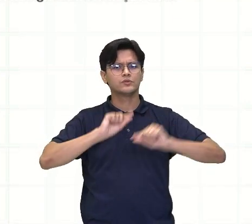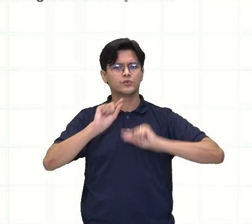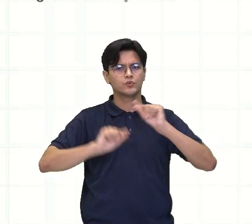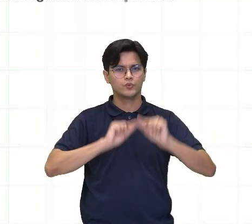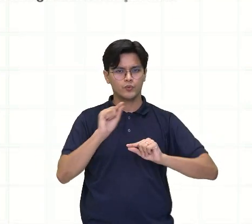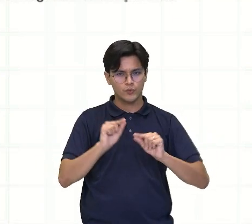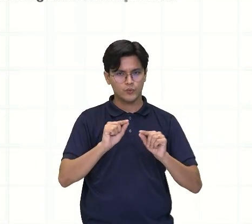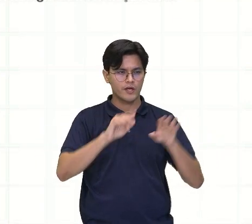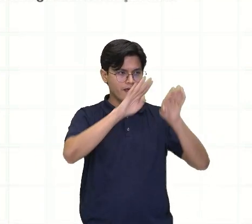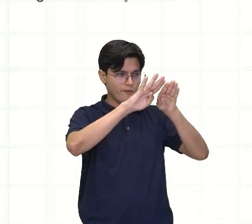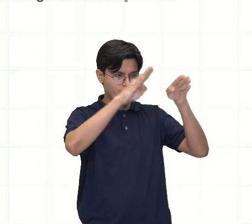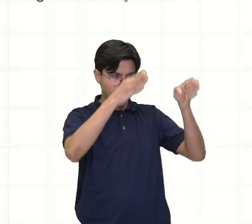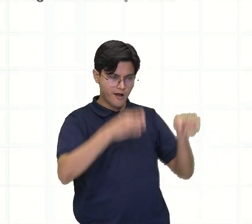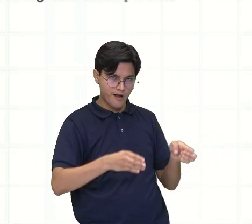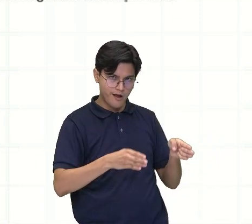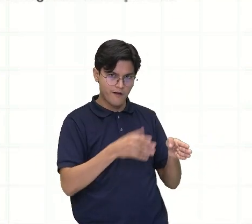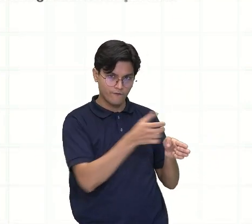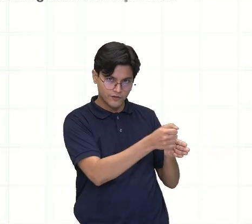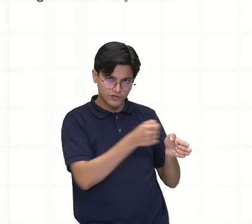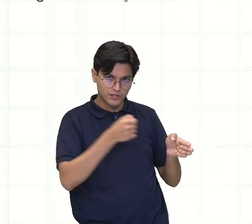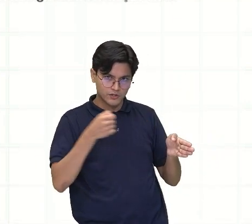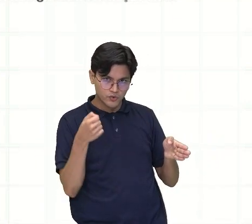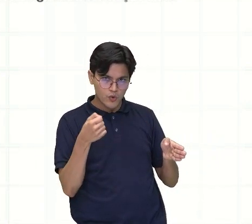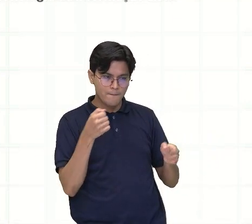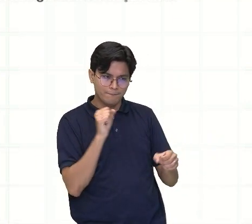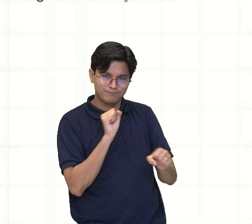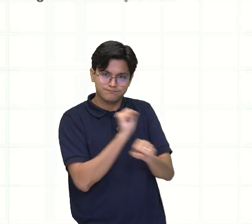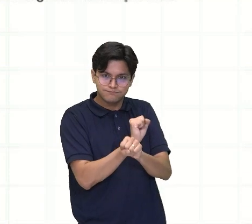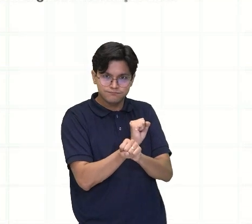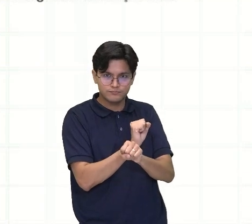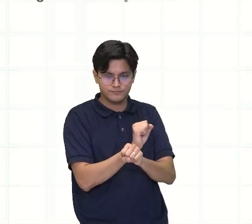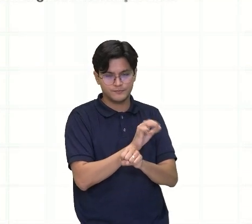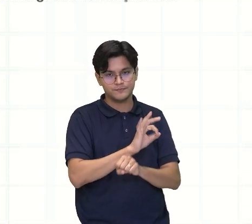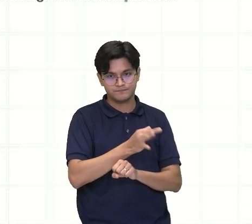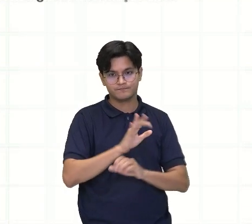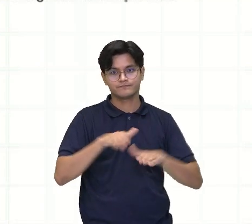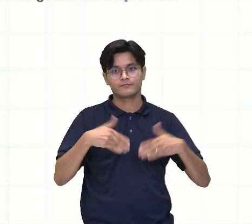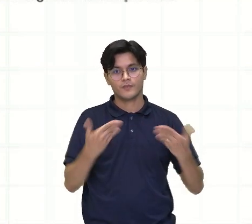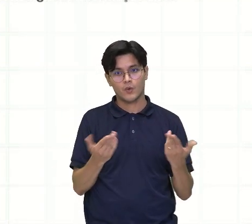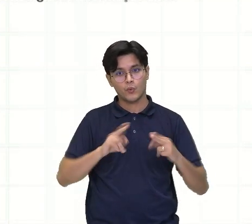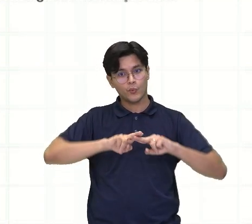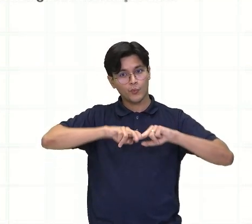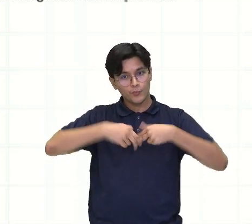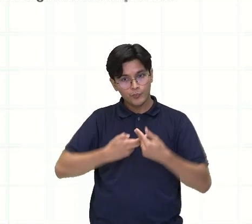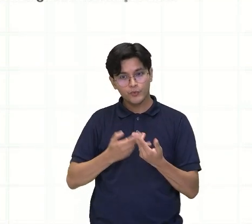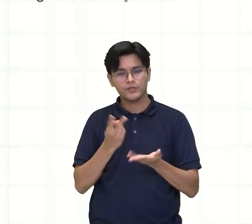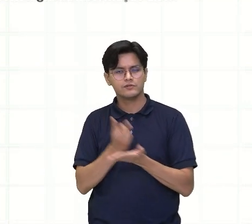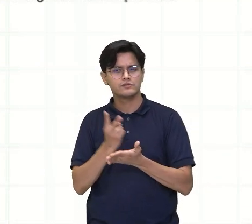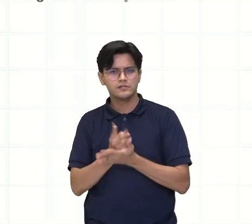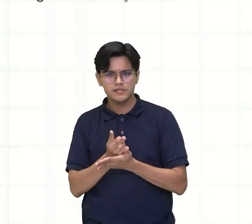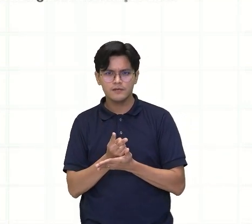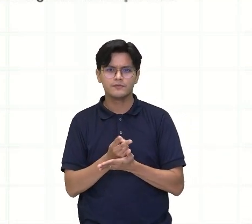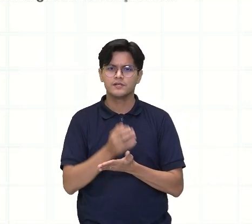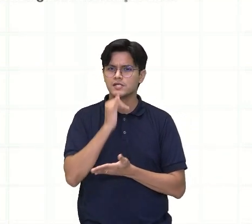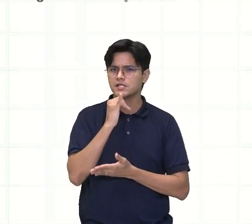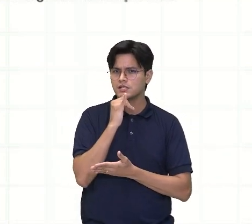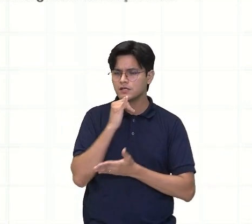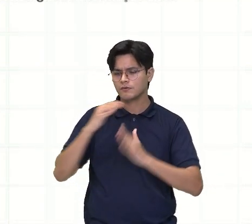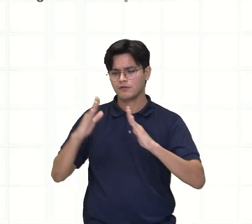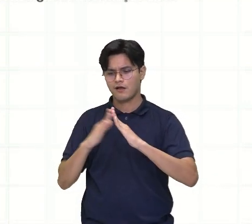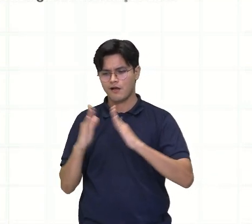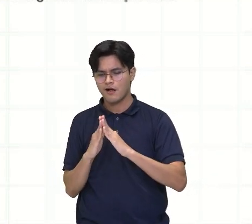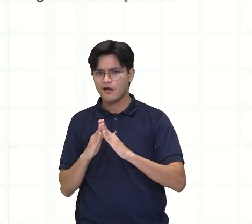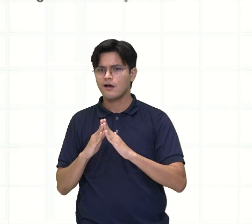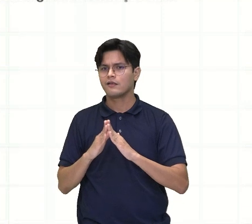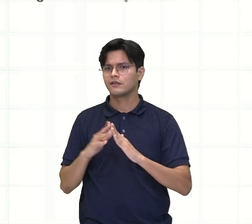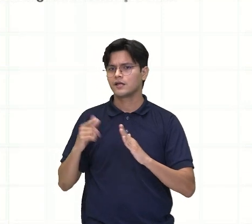aquela paradinha, certo? E por isso que a gente sempre fala, menino, fecha essa geladeira, não deixa essa